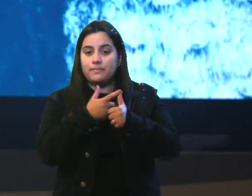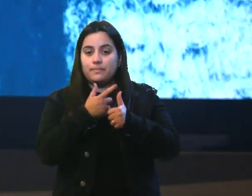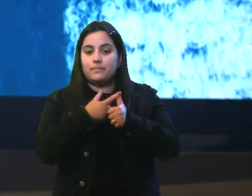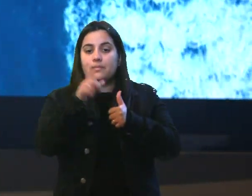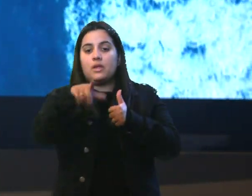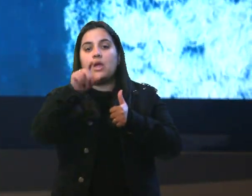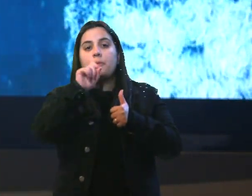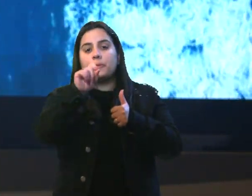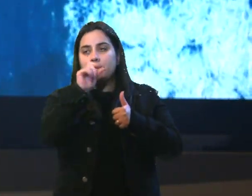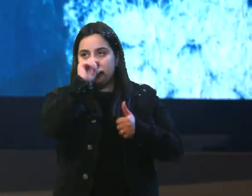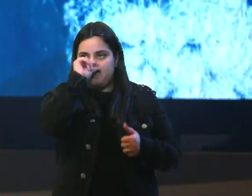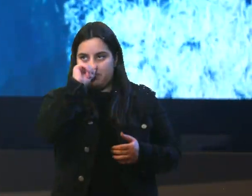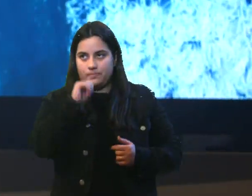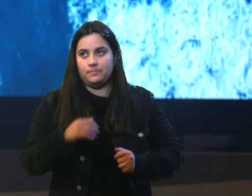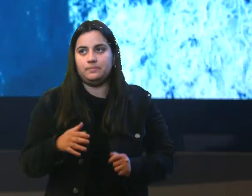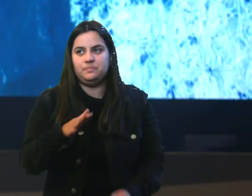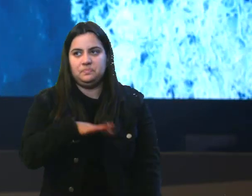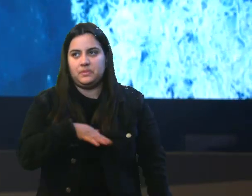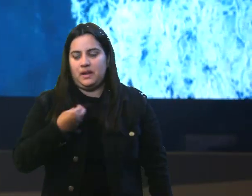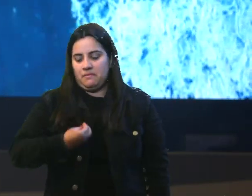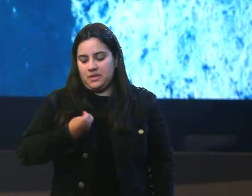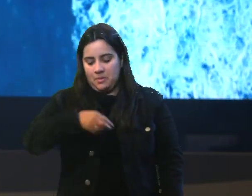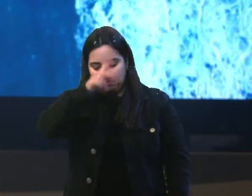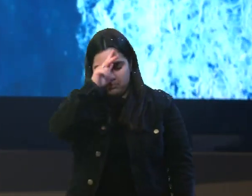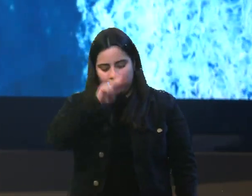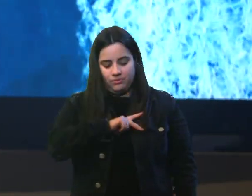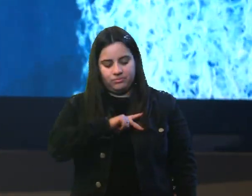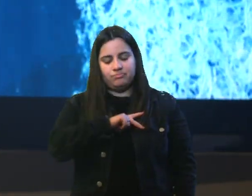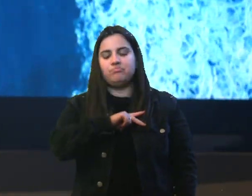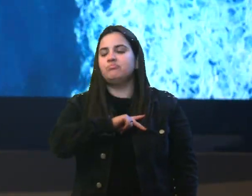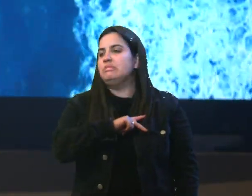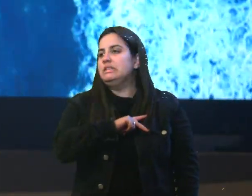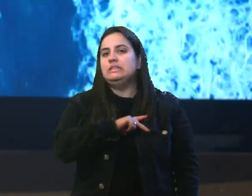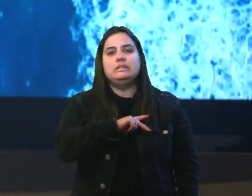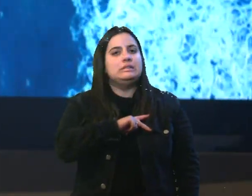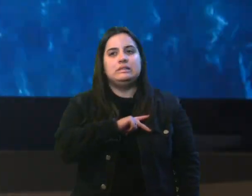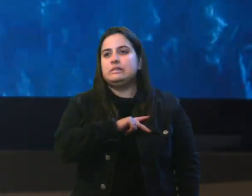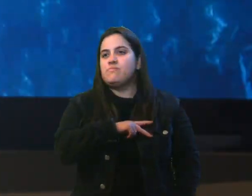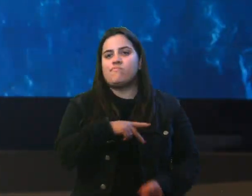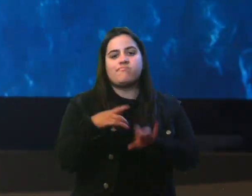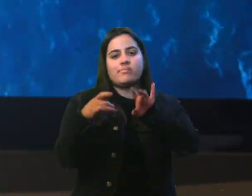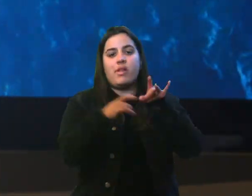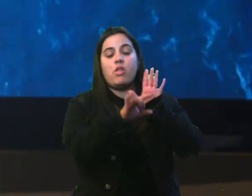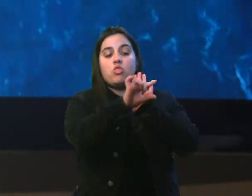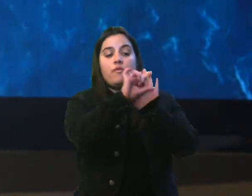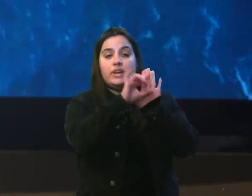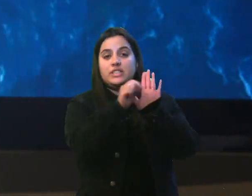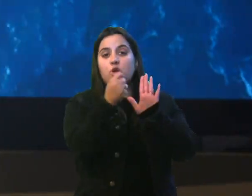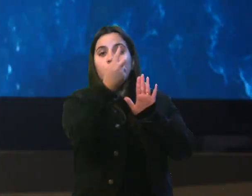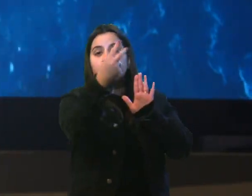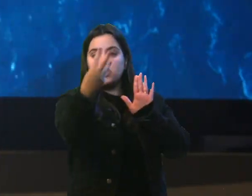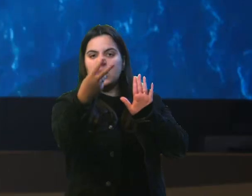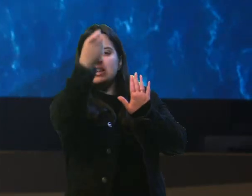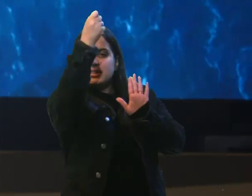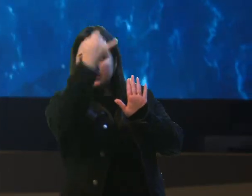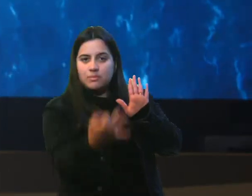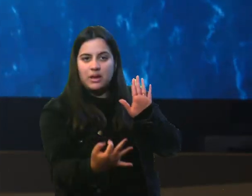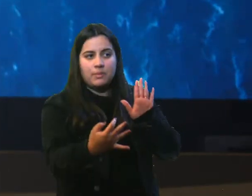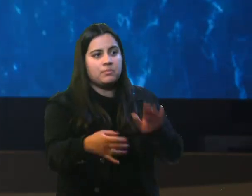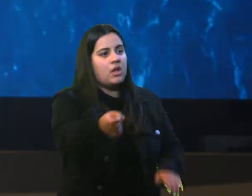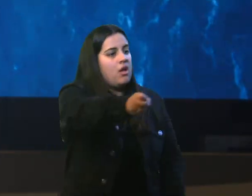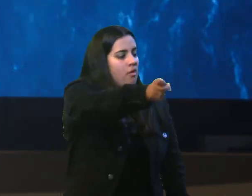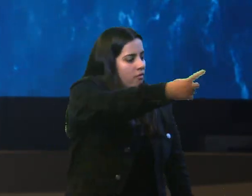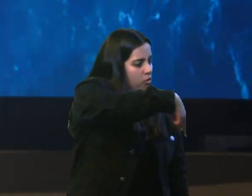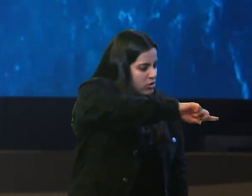é o negar-se a si mesmo. No versículo 23 ele fala, se alguém quer ser meu seguidor,